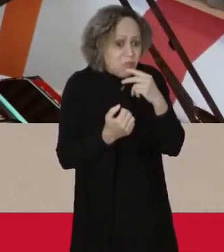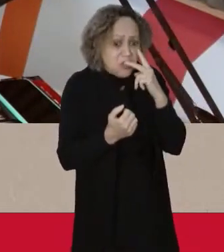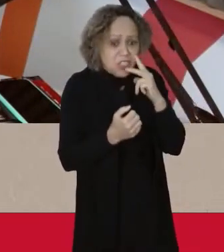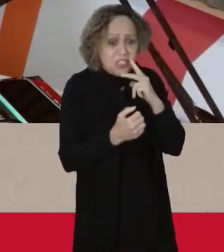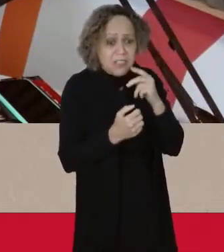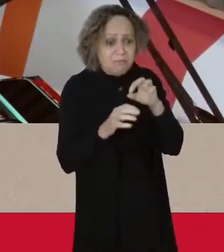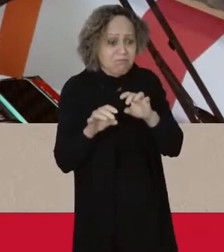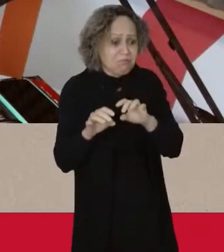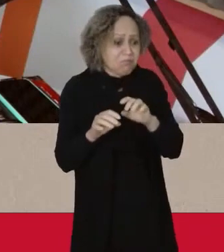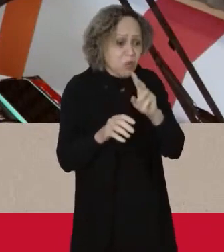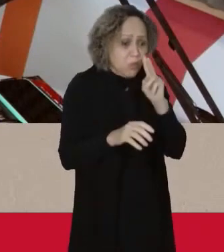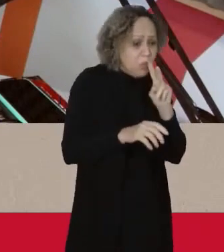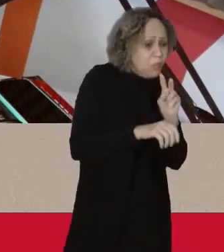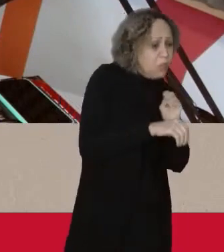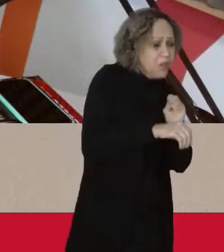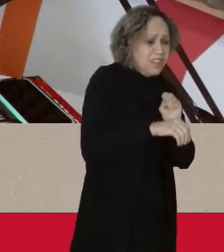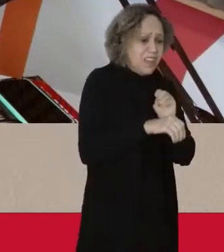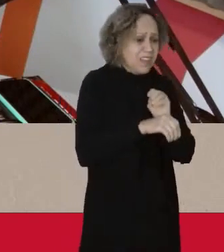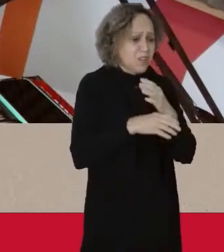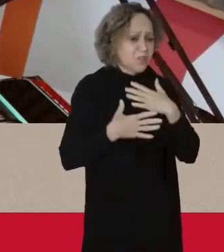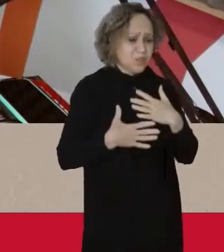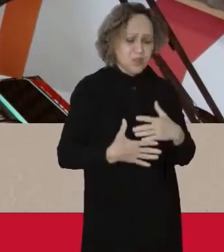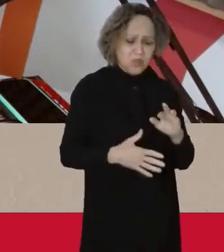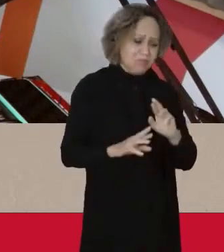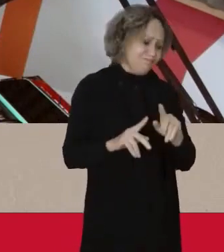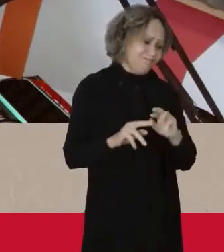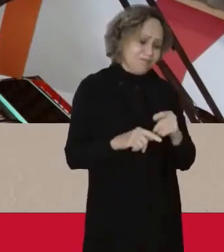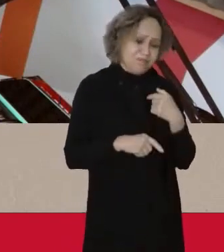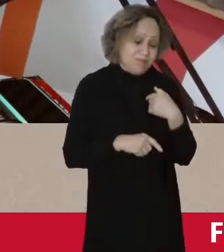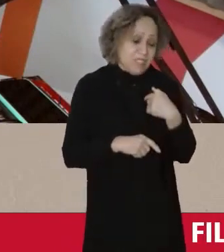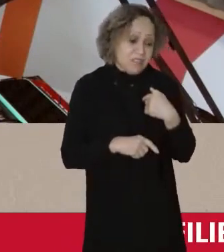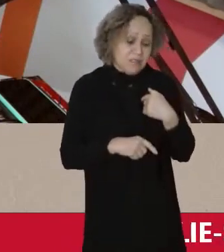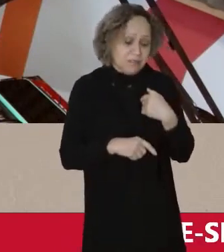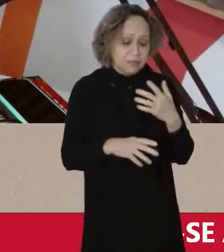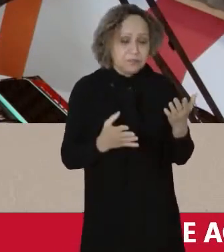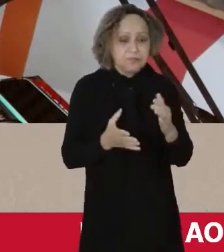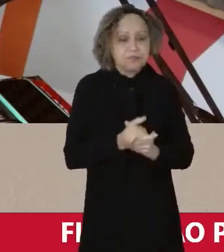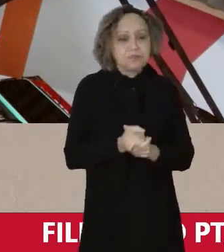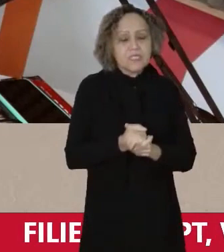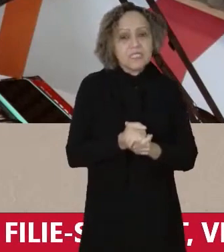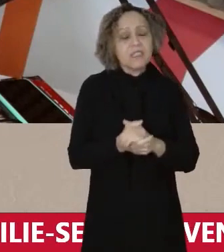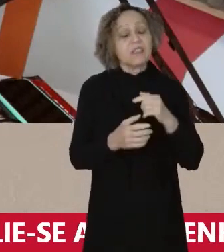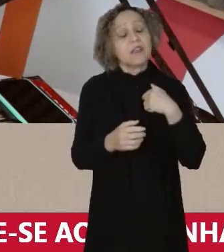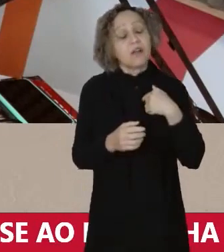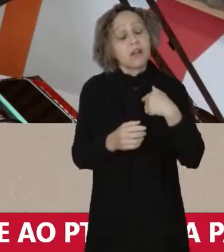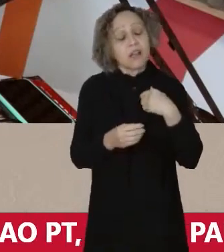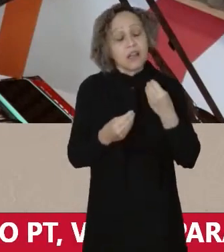e essa semana falando no grupo do Axé, que tem todo mundo que continuar com a prevenção, a